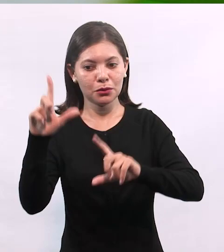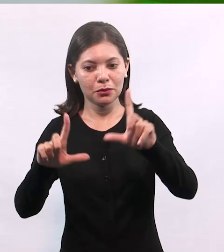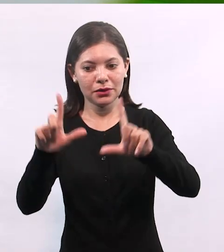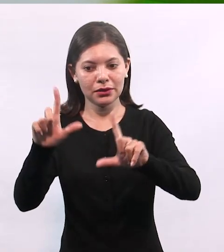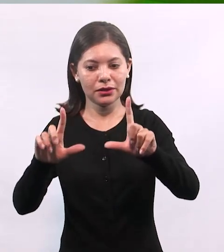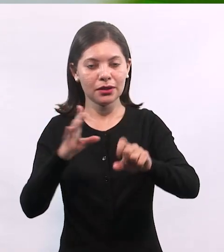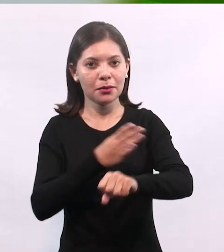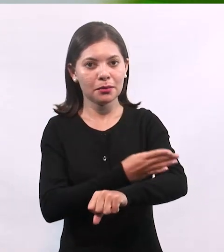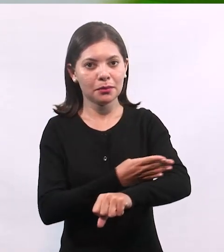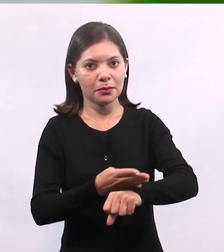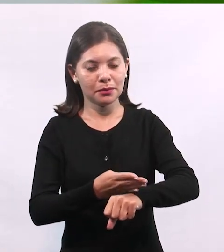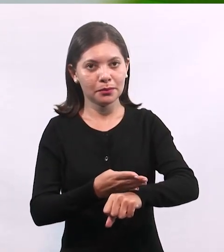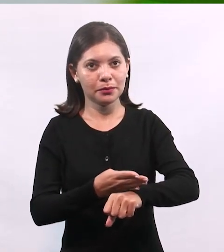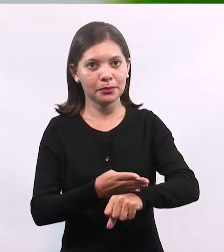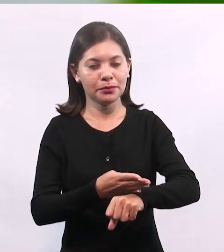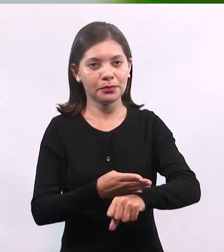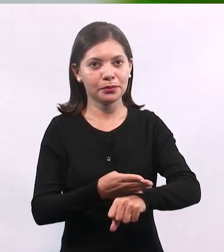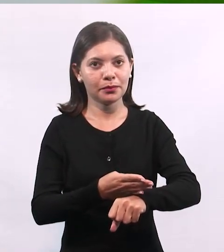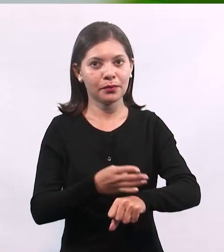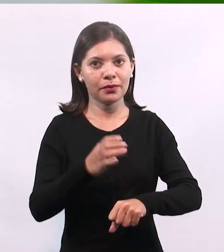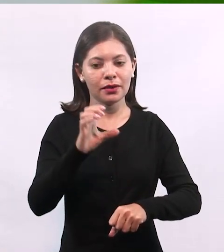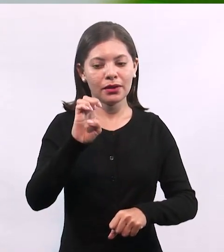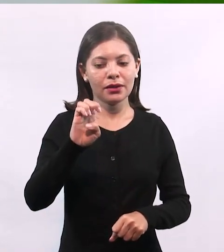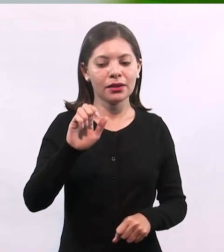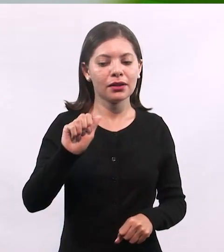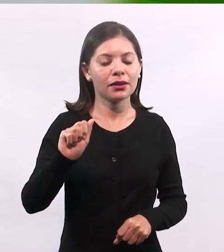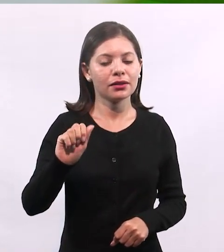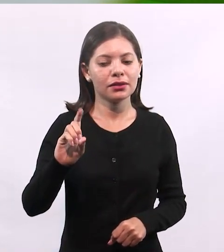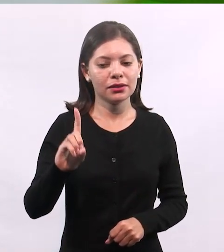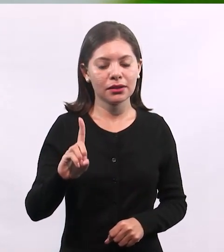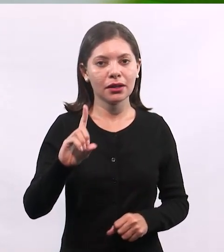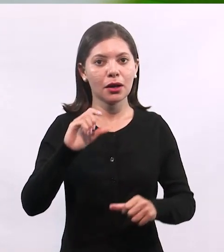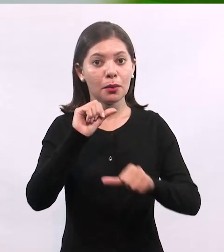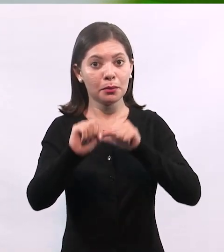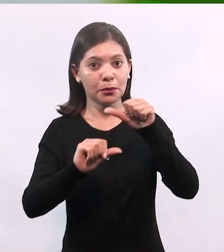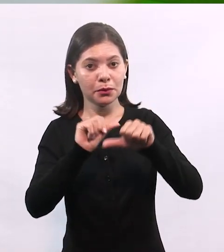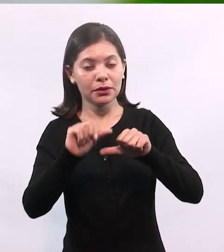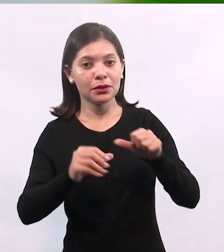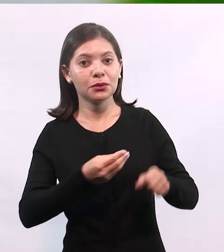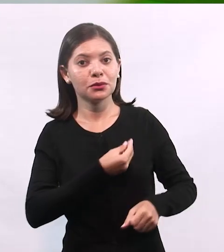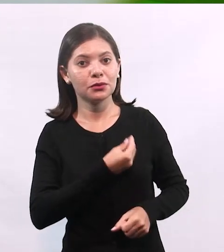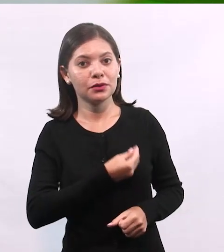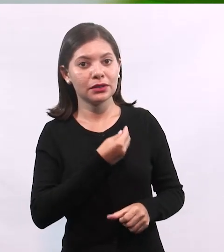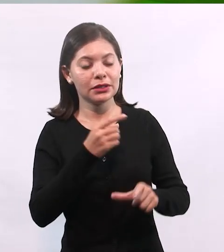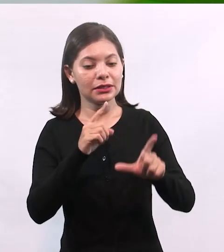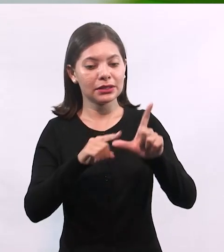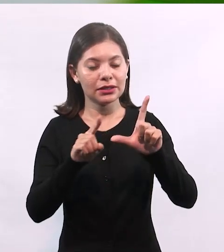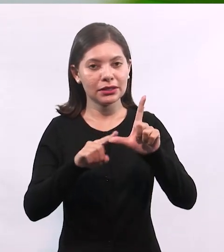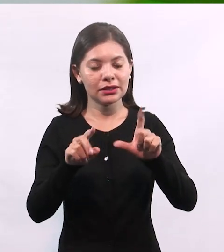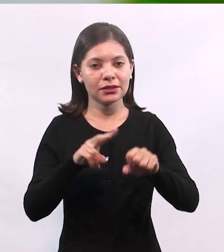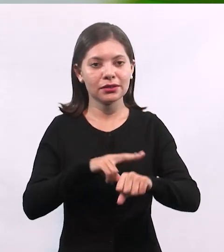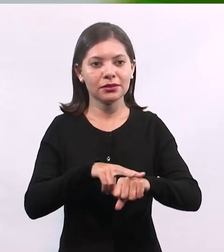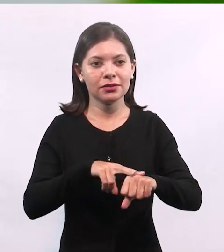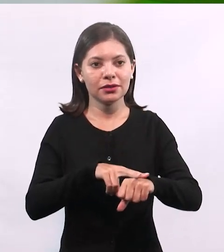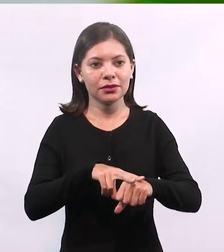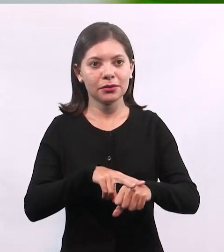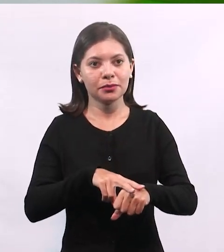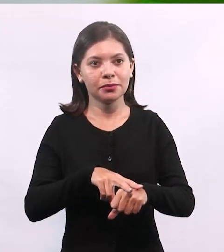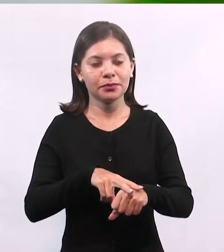tela branca plotagem branca com os dizeres é a demo dando realidade em letras maiúsculas na cor